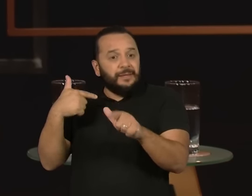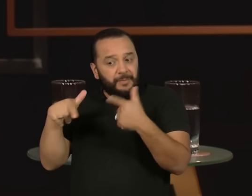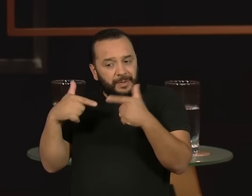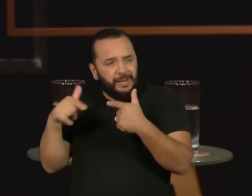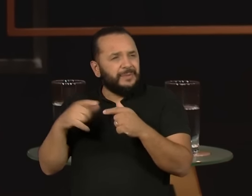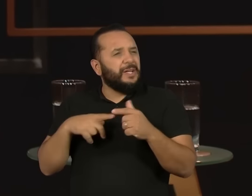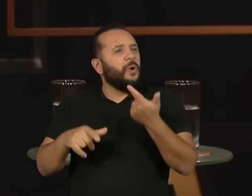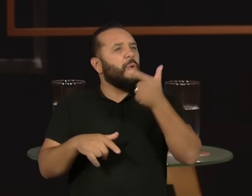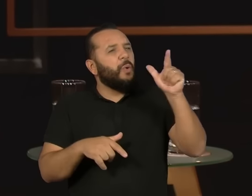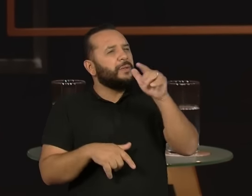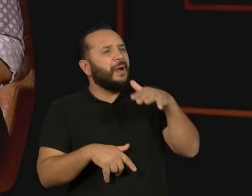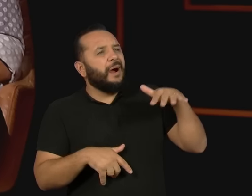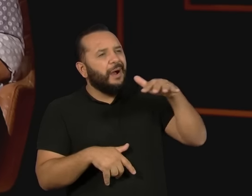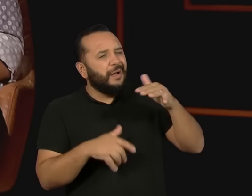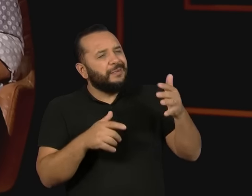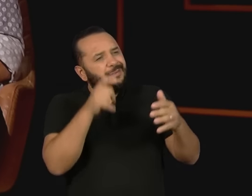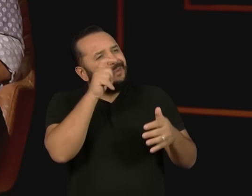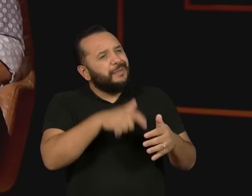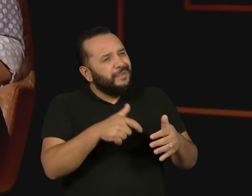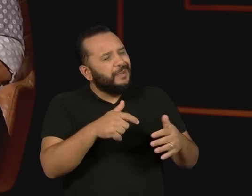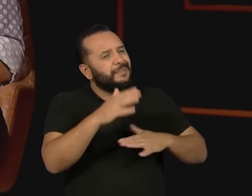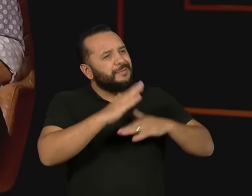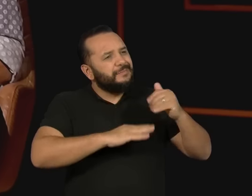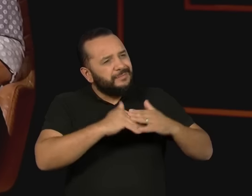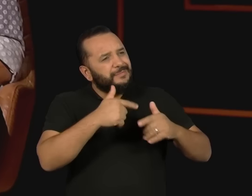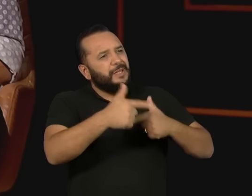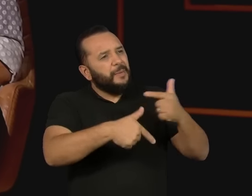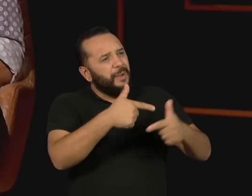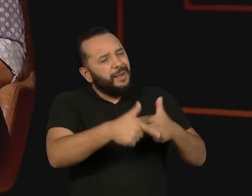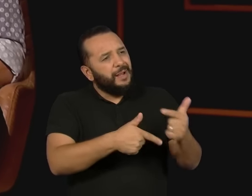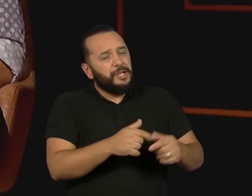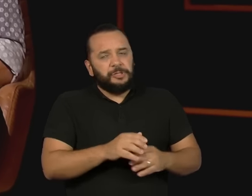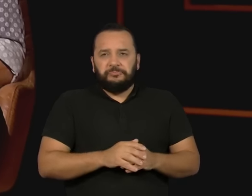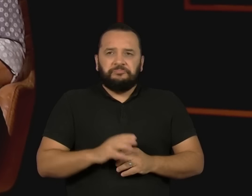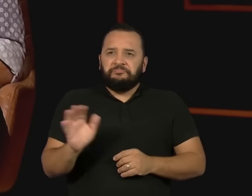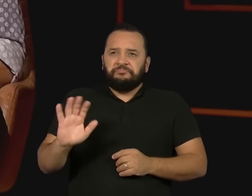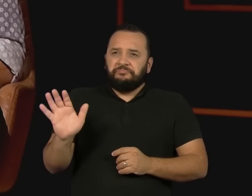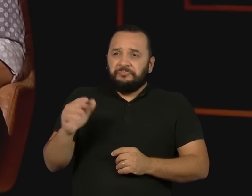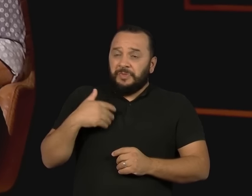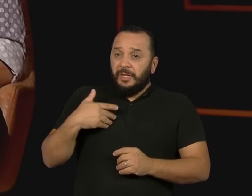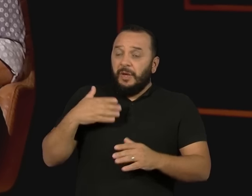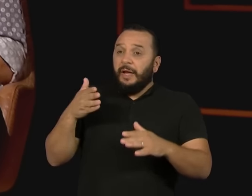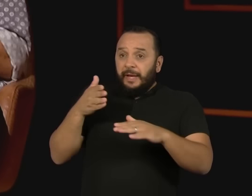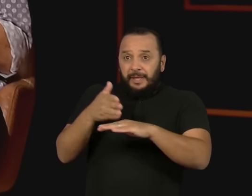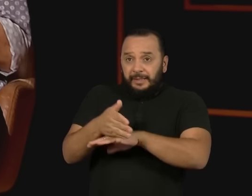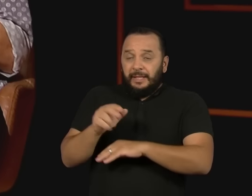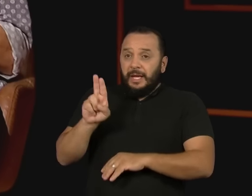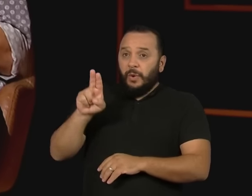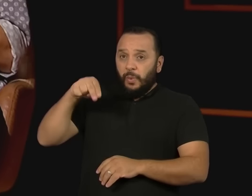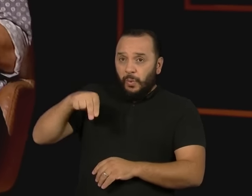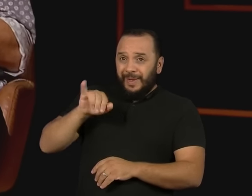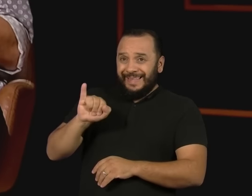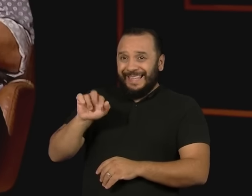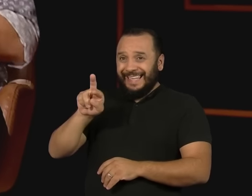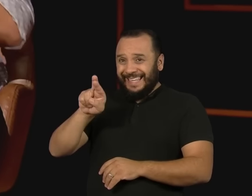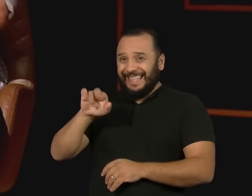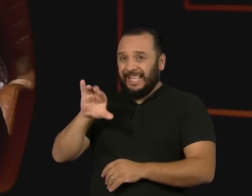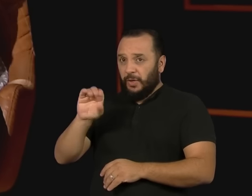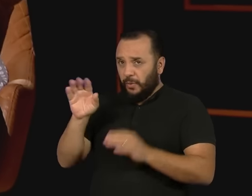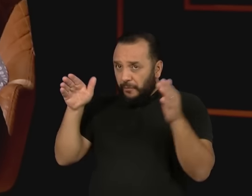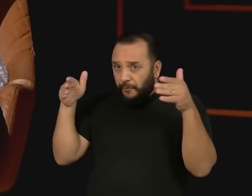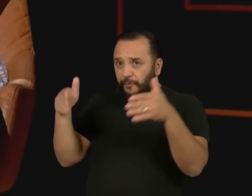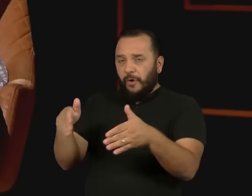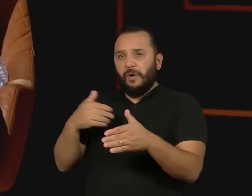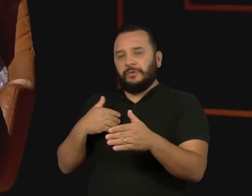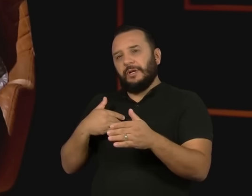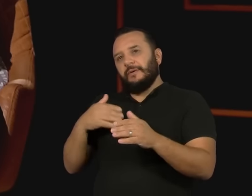ter outra profissão? Olha, não, quando eu entrei na Unirio, eu realmente já estava focado. Vamos fazer uma faculdade